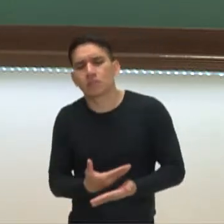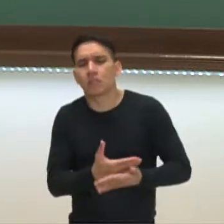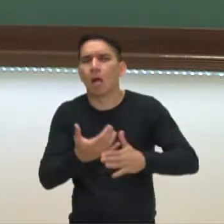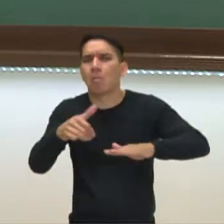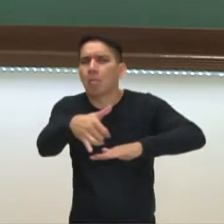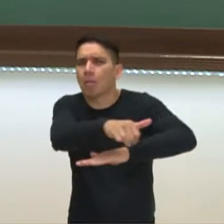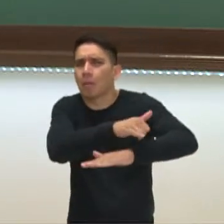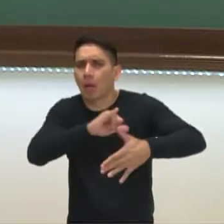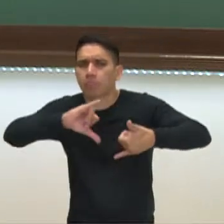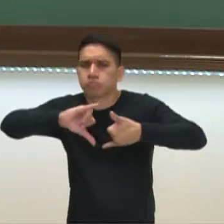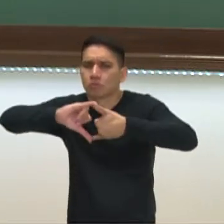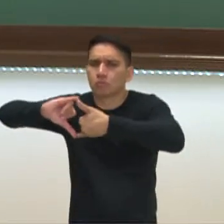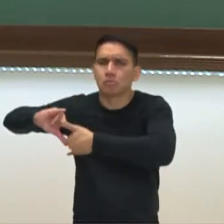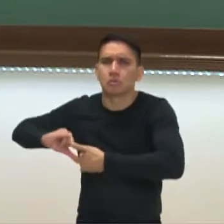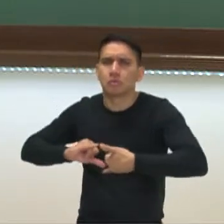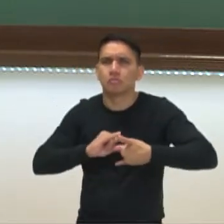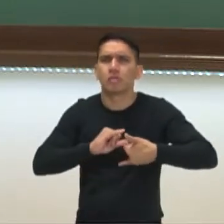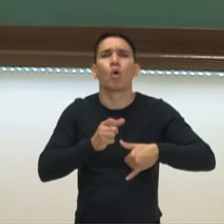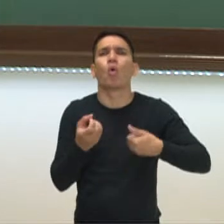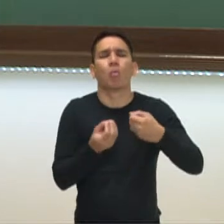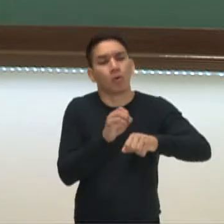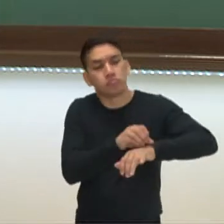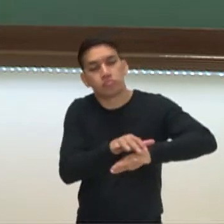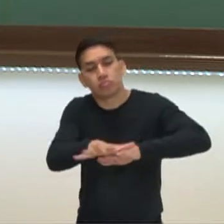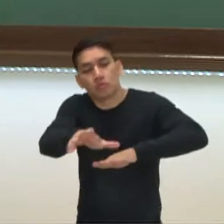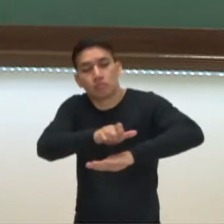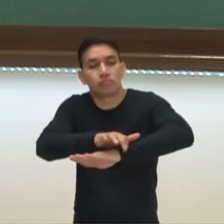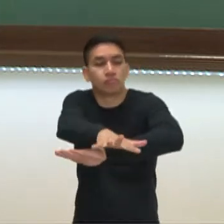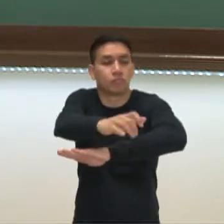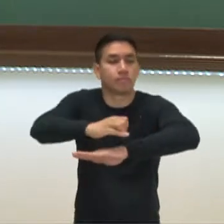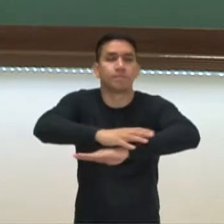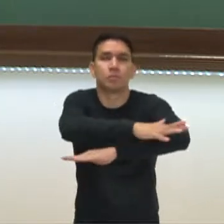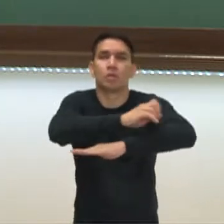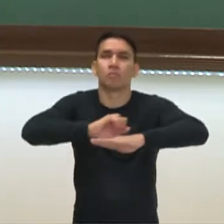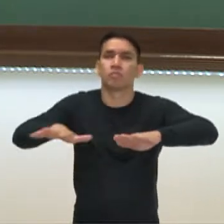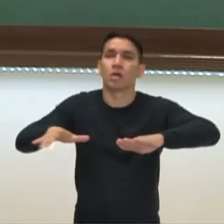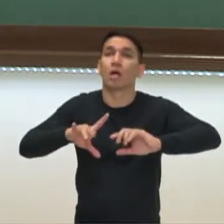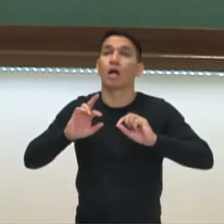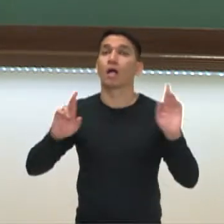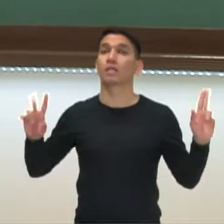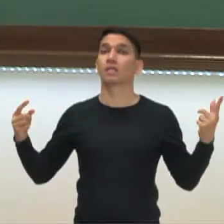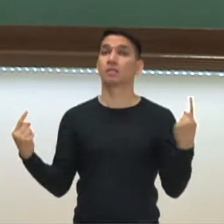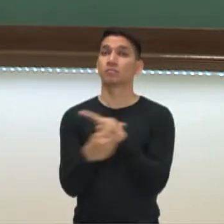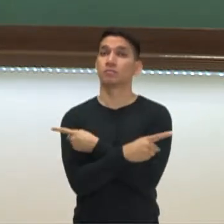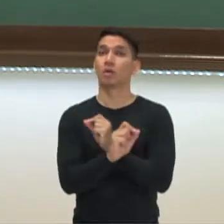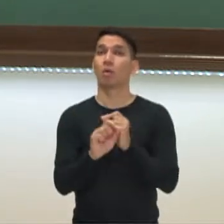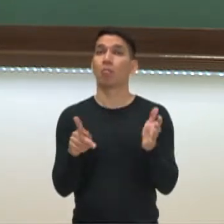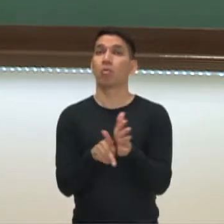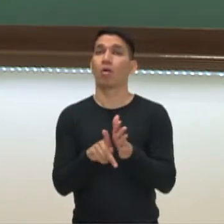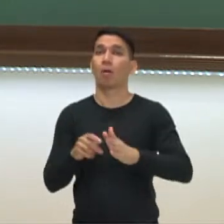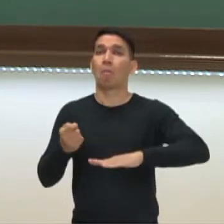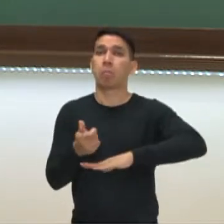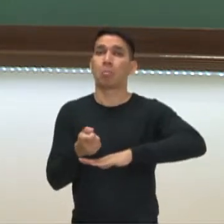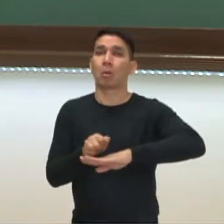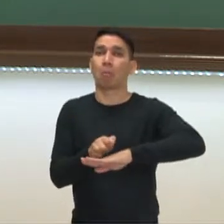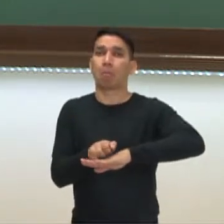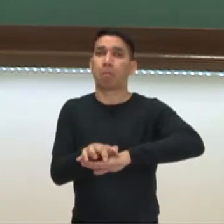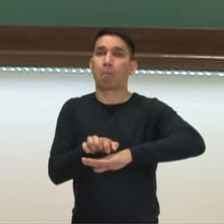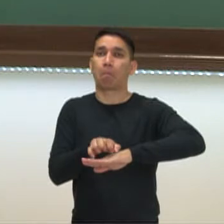estudou condução de materiais. E a condutividade de materiais é o oposto da resistividade de materiais,